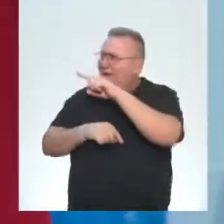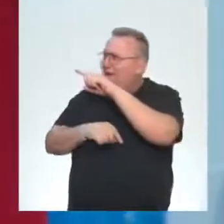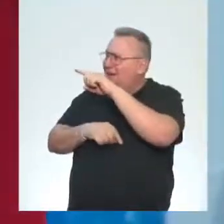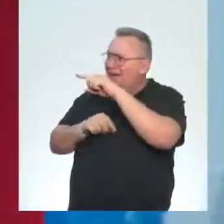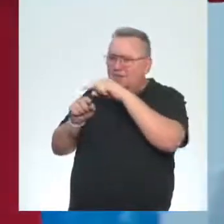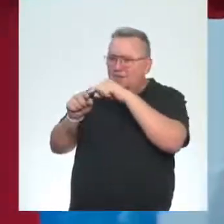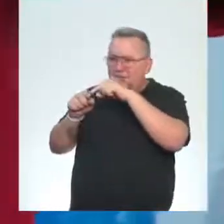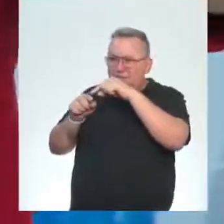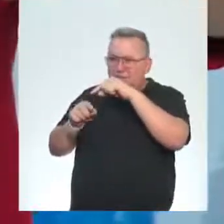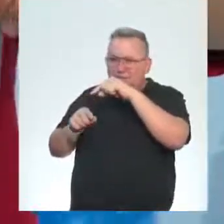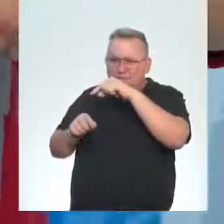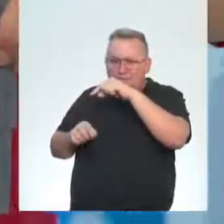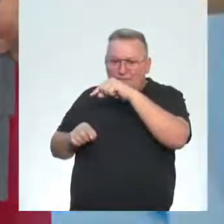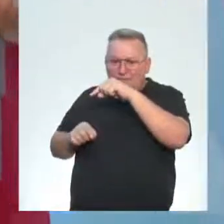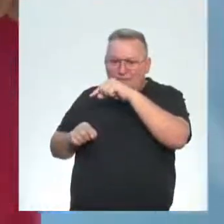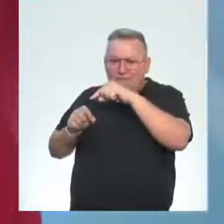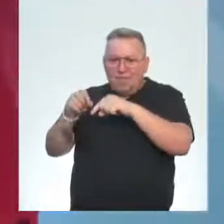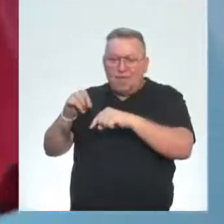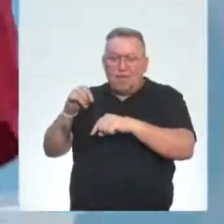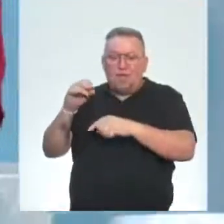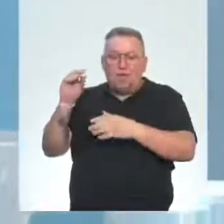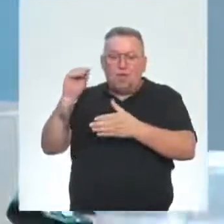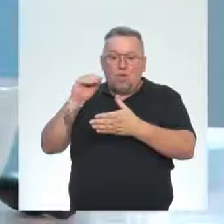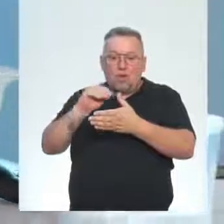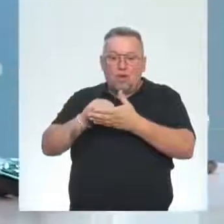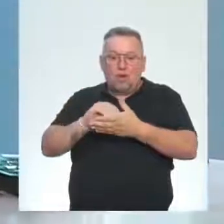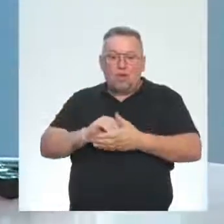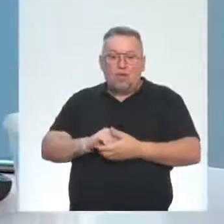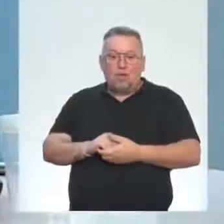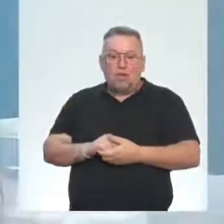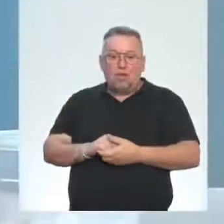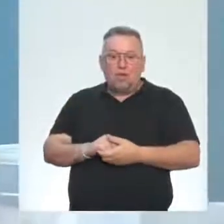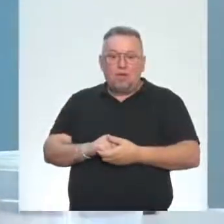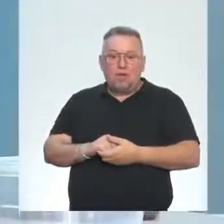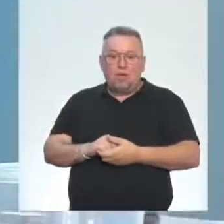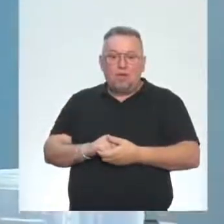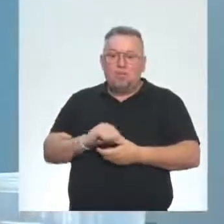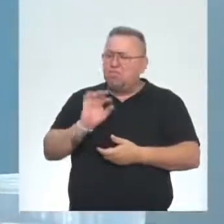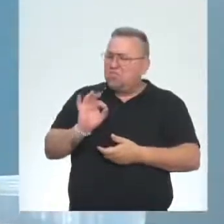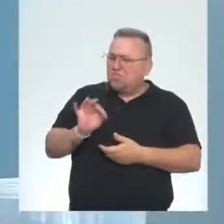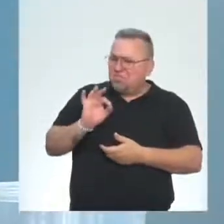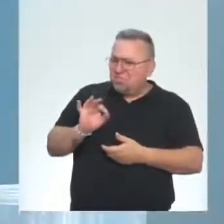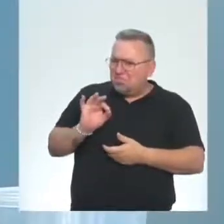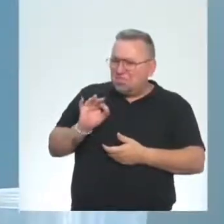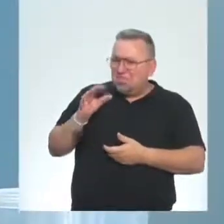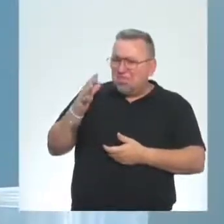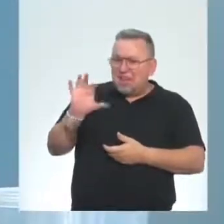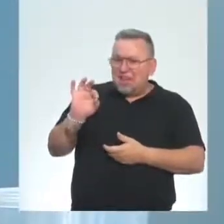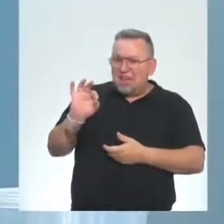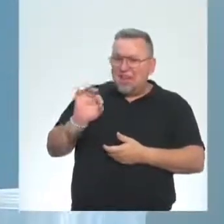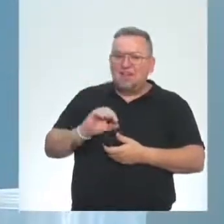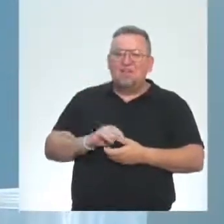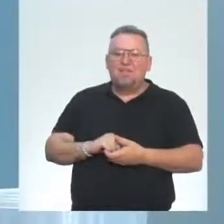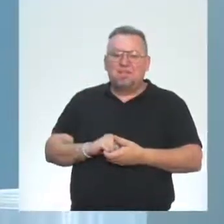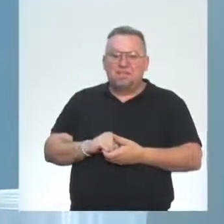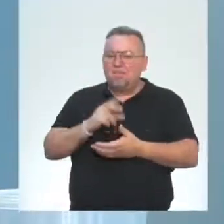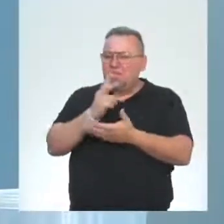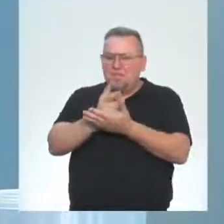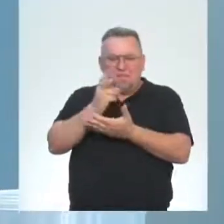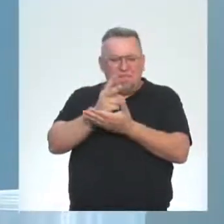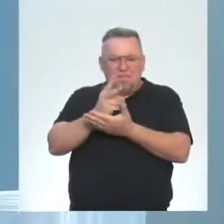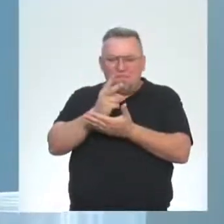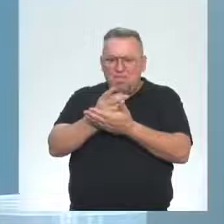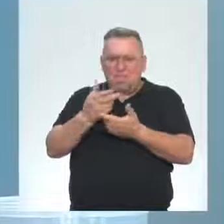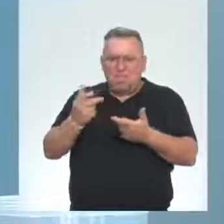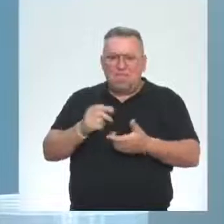Um aramezinho. Se a gente colocar aqui dentro, ó, ele vai tocar o fundo certinho. Ó. Na mesma medida, né? Na mesma